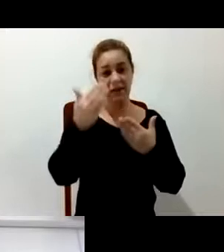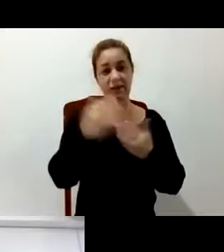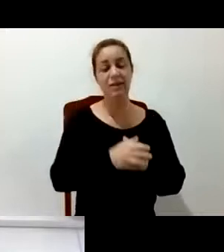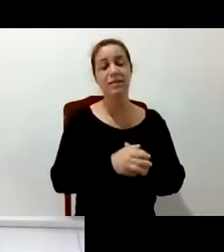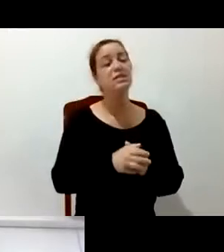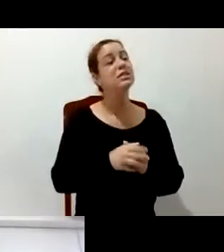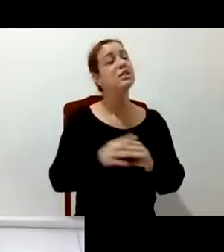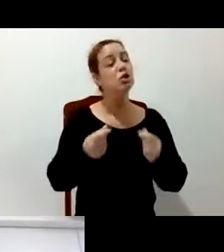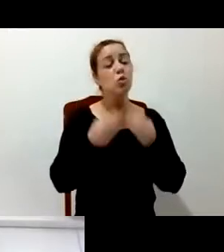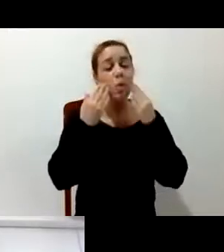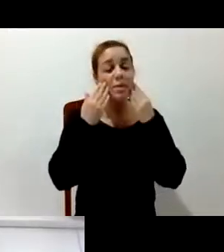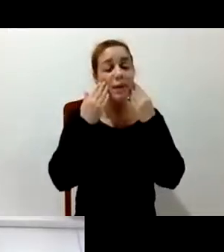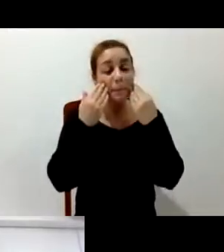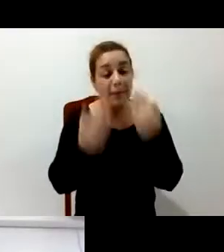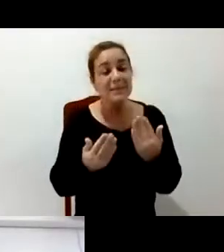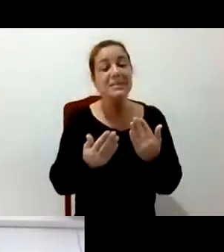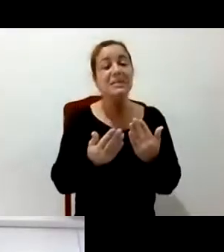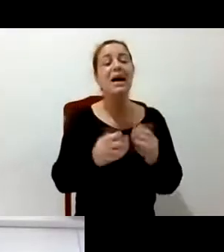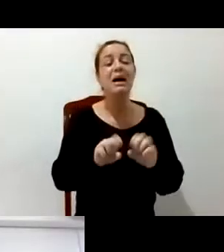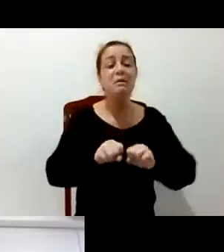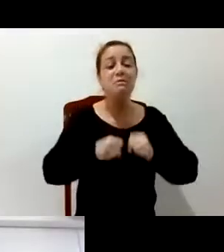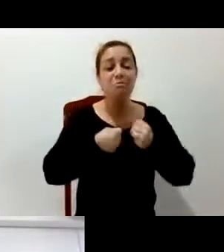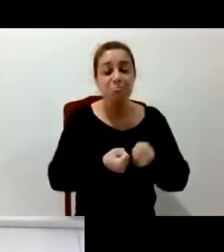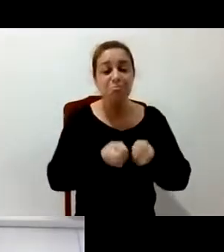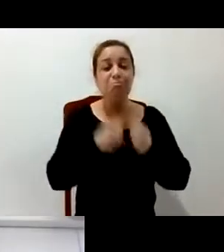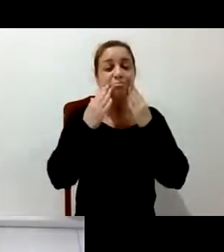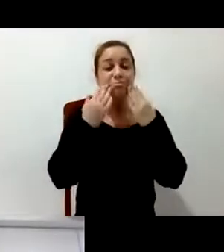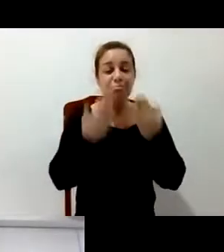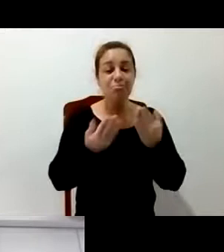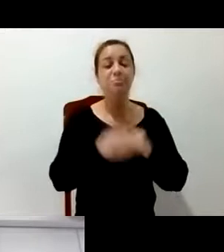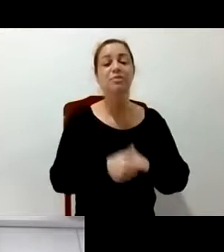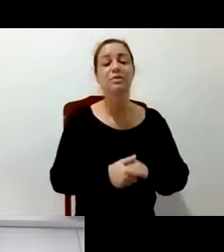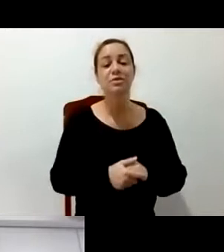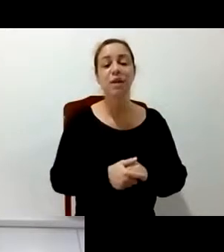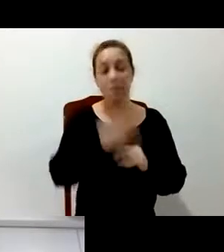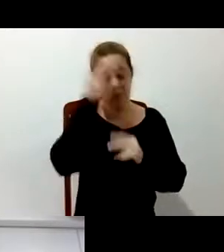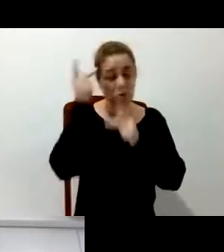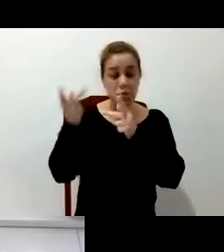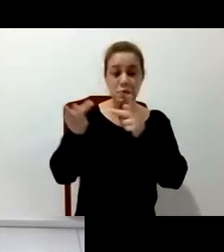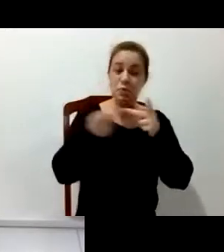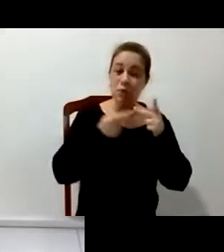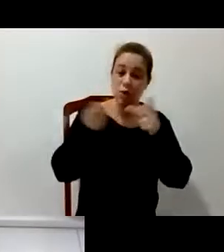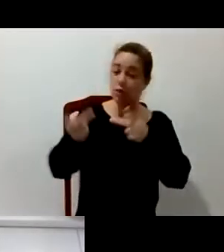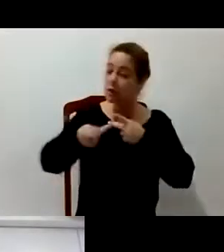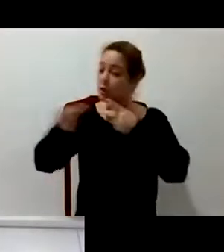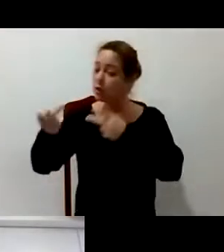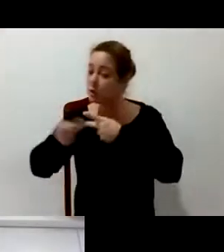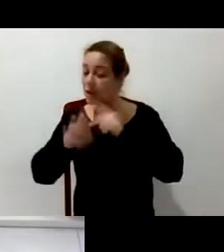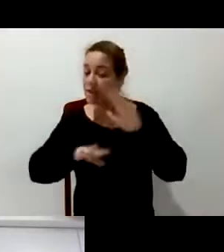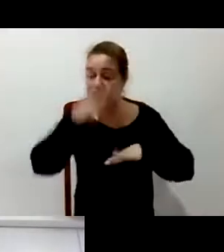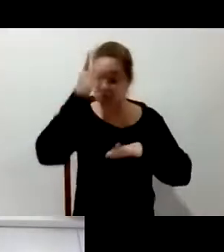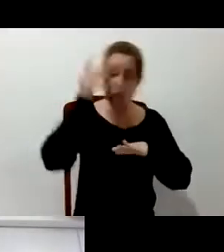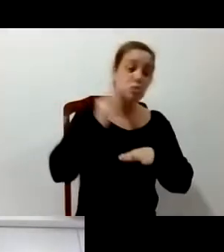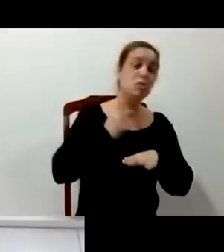de apresentar, né? Enfim, né? Aquela coisa, muitos foram convidados, né? Mas alguns não podem, vocês